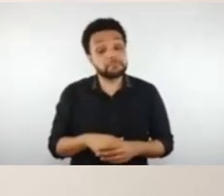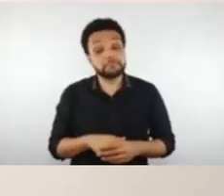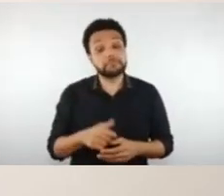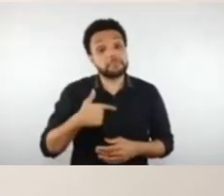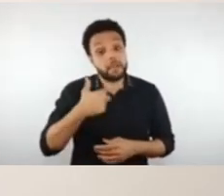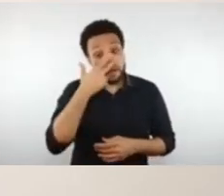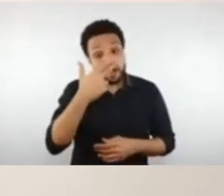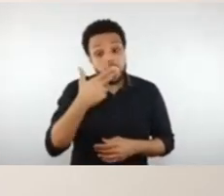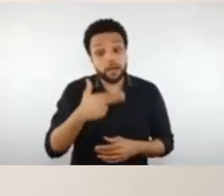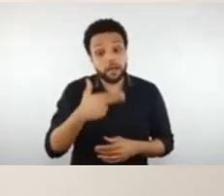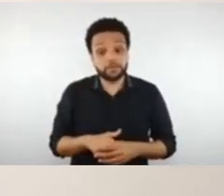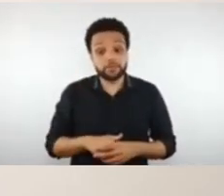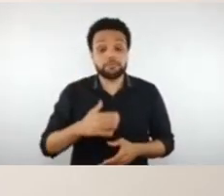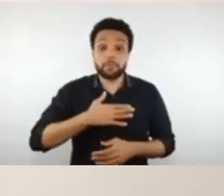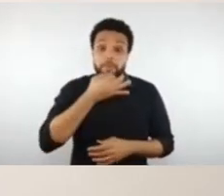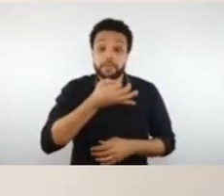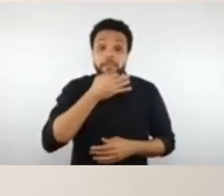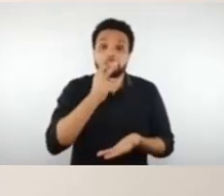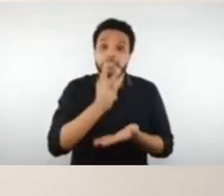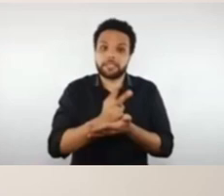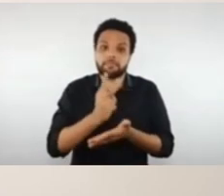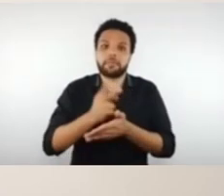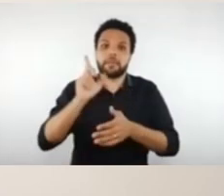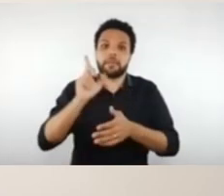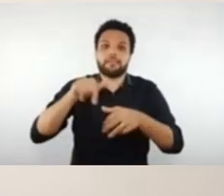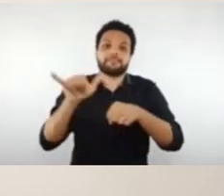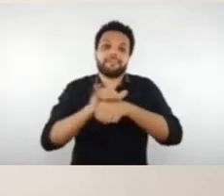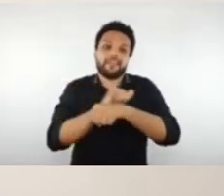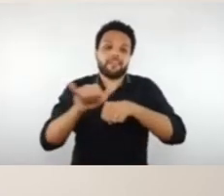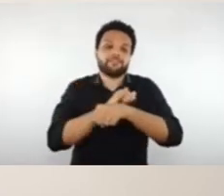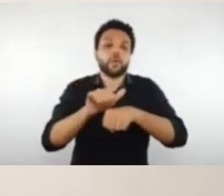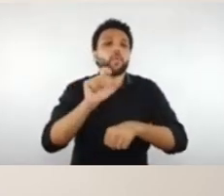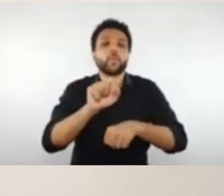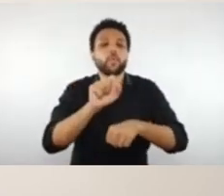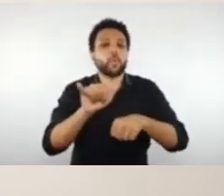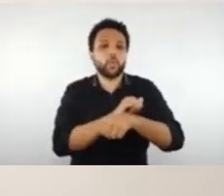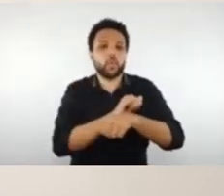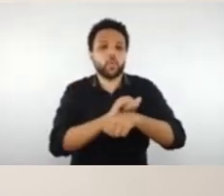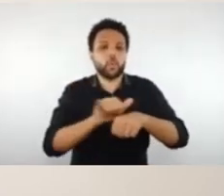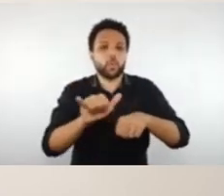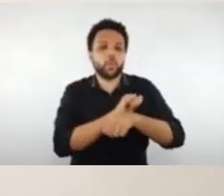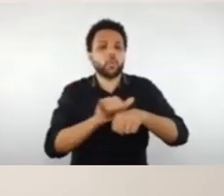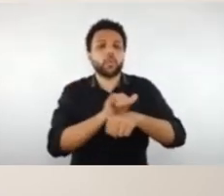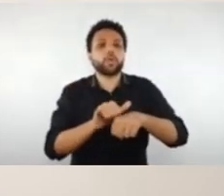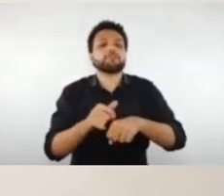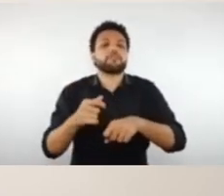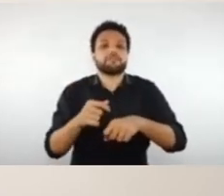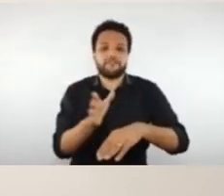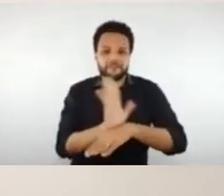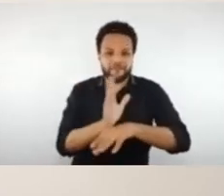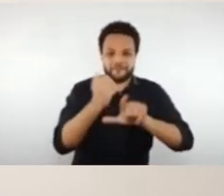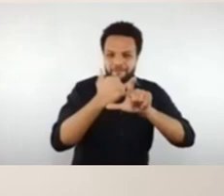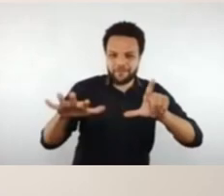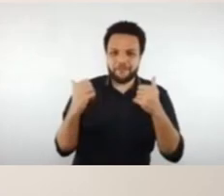assim, para mim sempre foi uma questão muito estratégica, né? Não só em termos de negócio, mas em termos